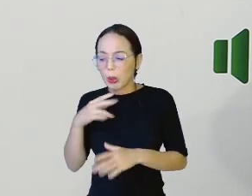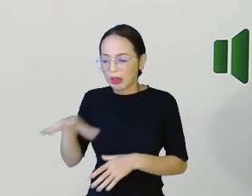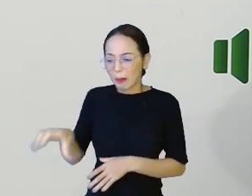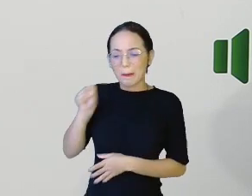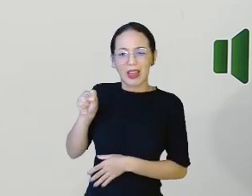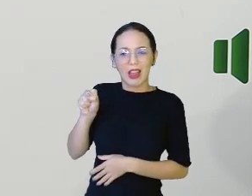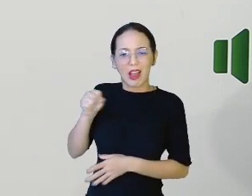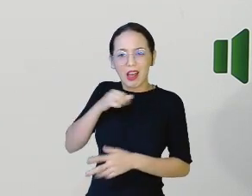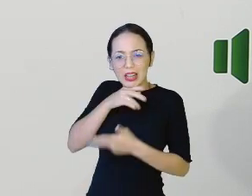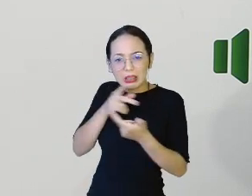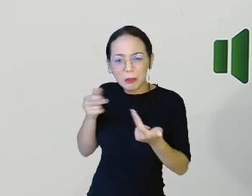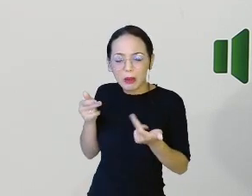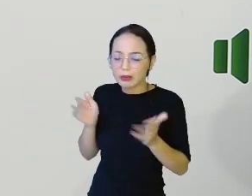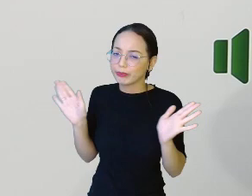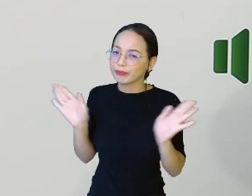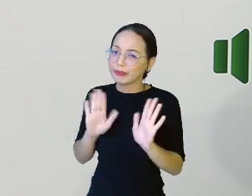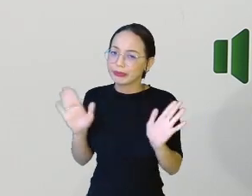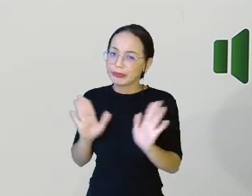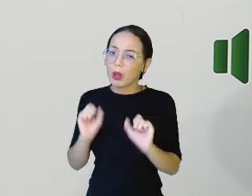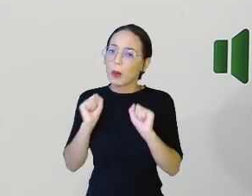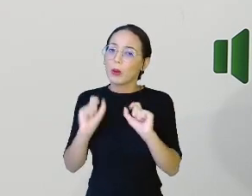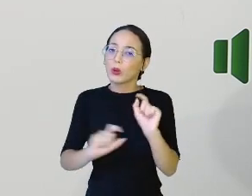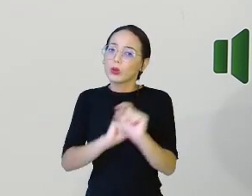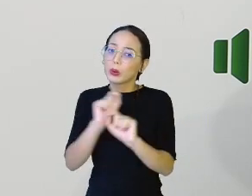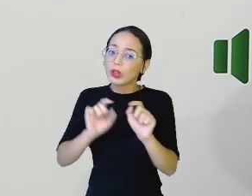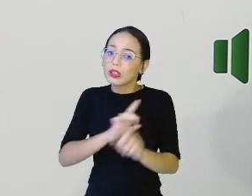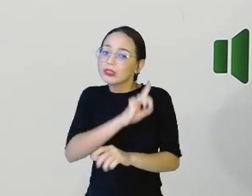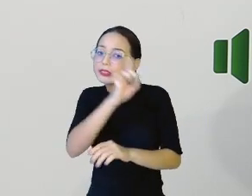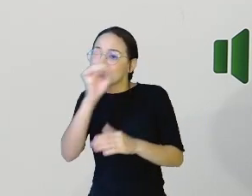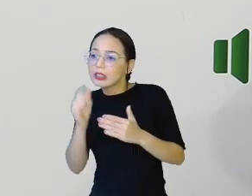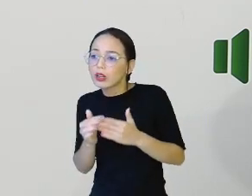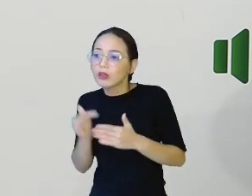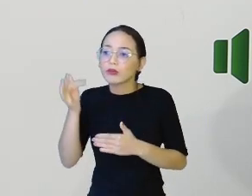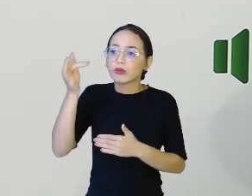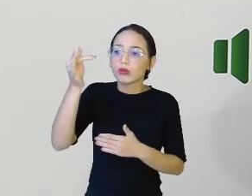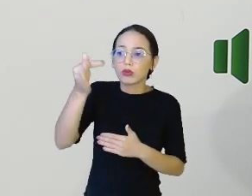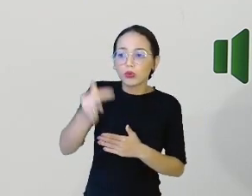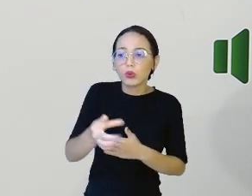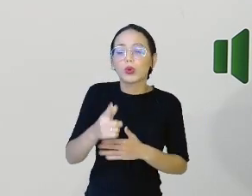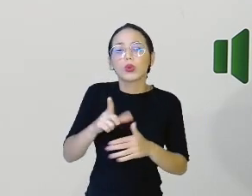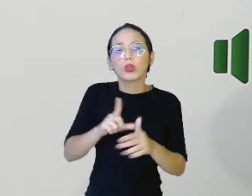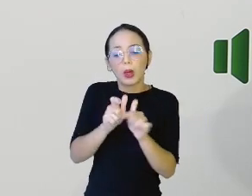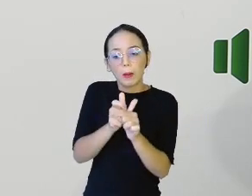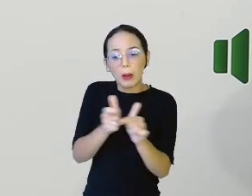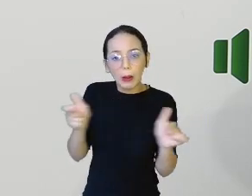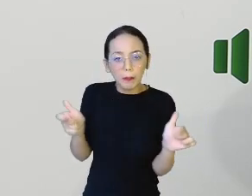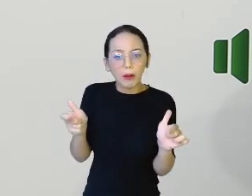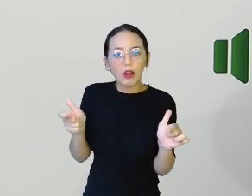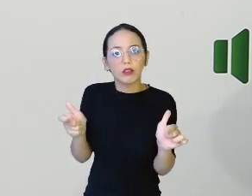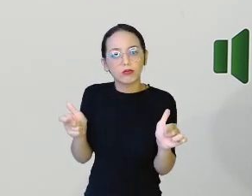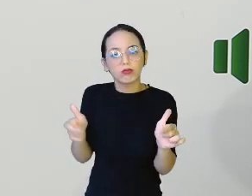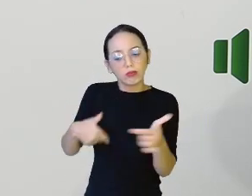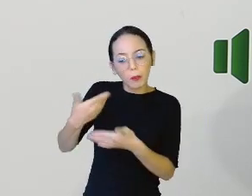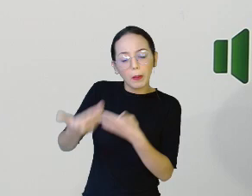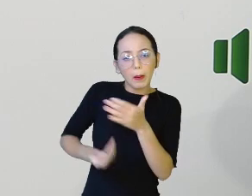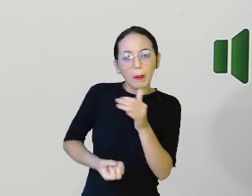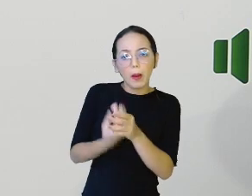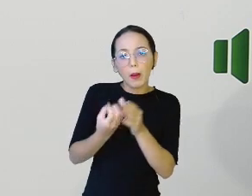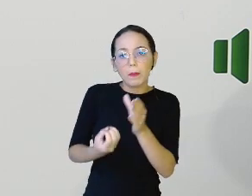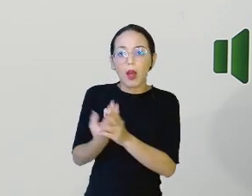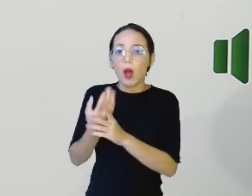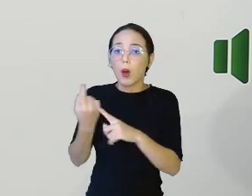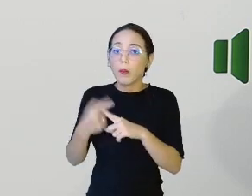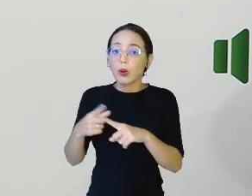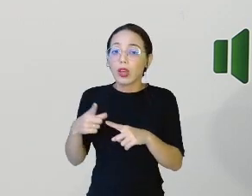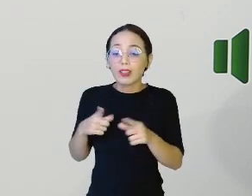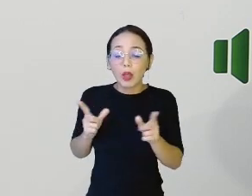habitat natural, possa ser sim que um dia ele volte a ter a quantidade que tinha antes. Muitos animais